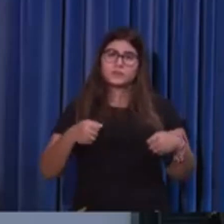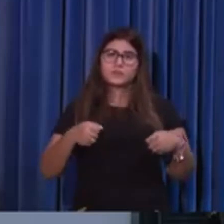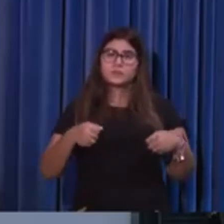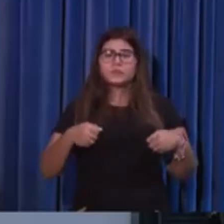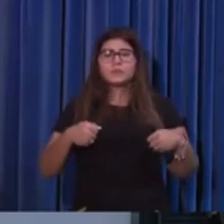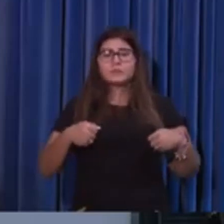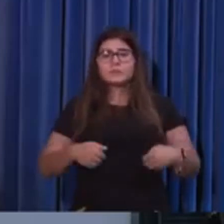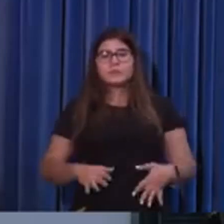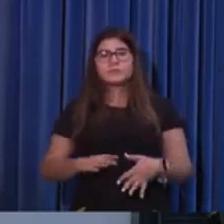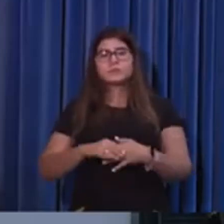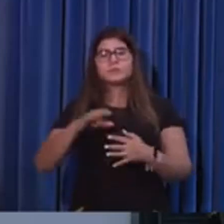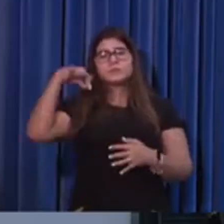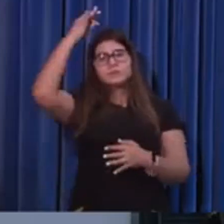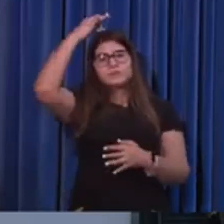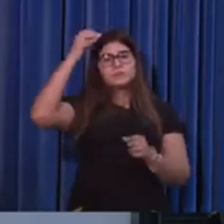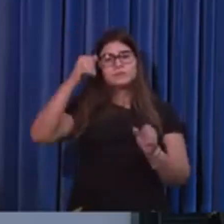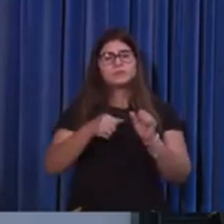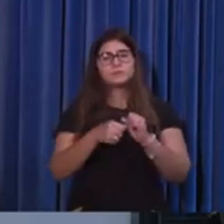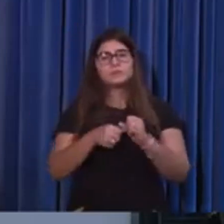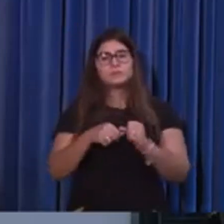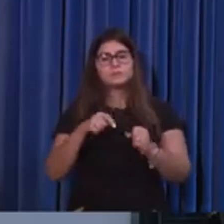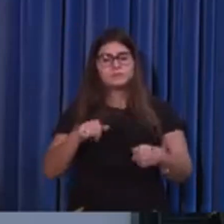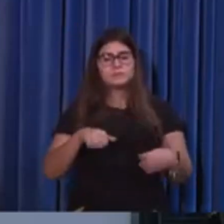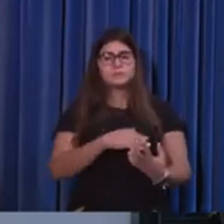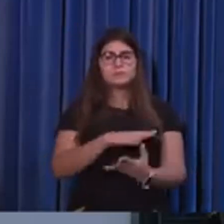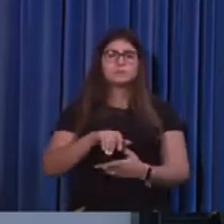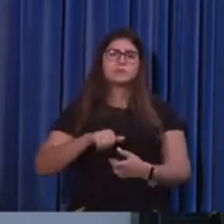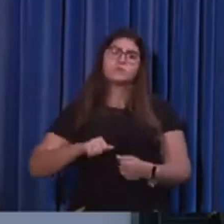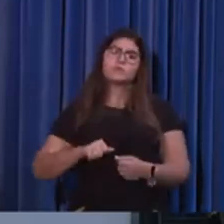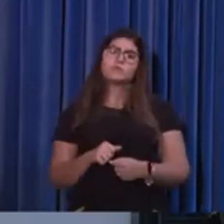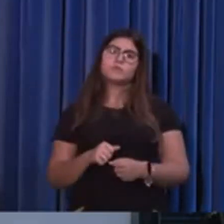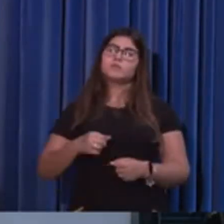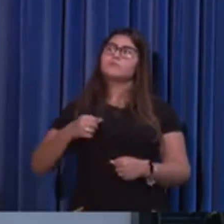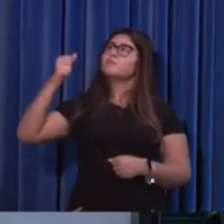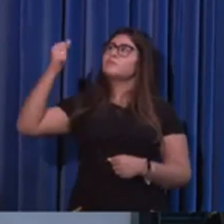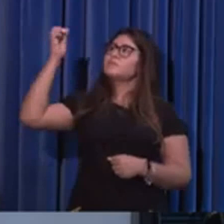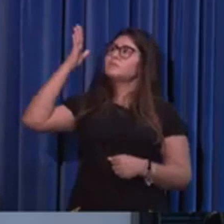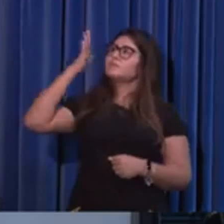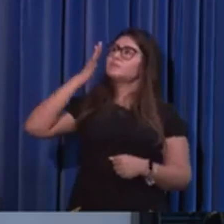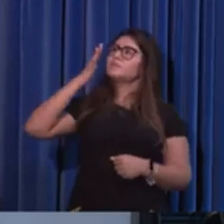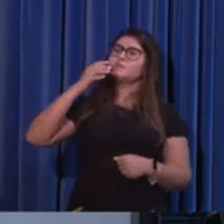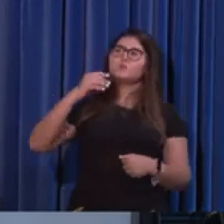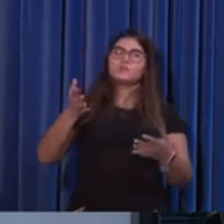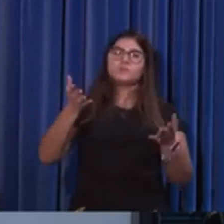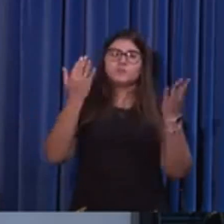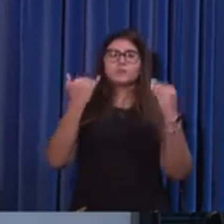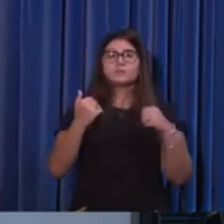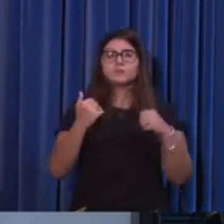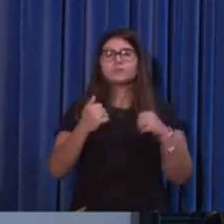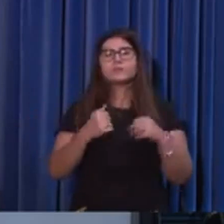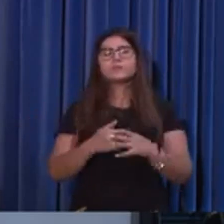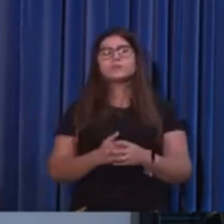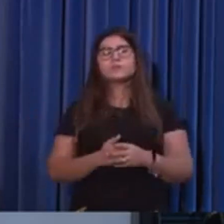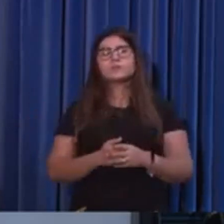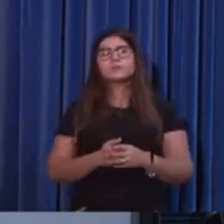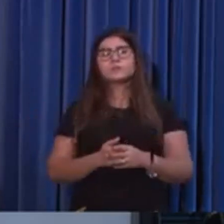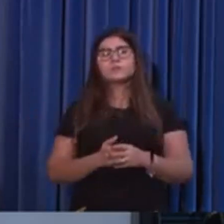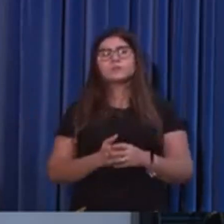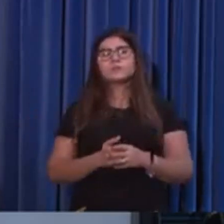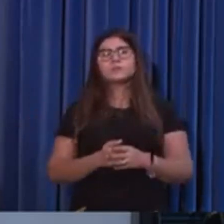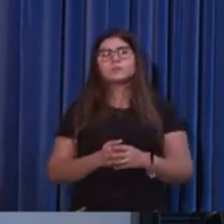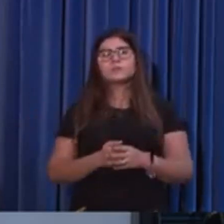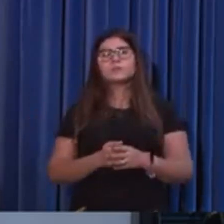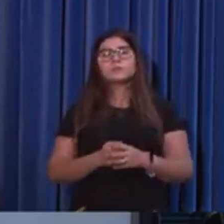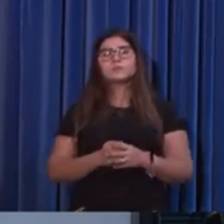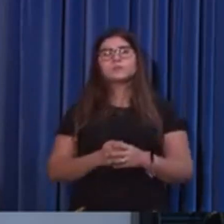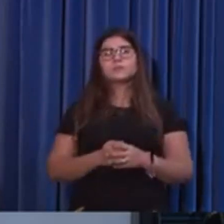Segundo a graça de Deus que foi dada, Paulo diz, ele lançou o fundamento como prudente construtor.